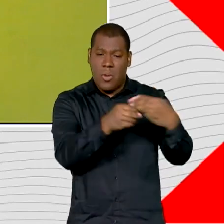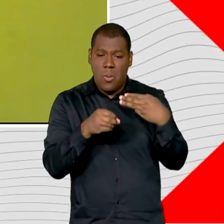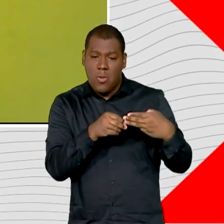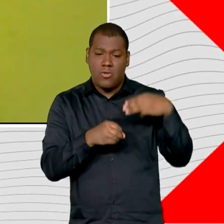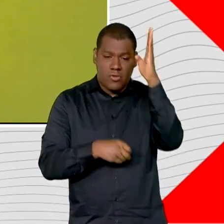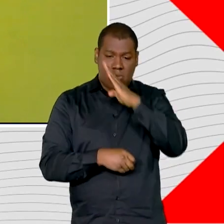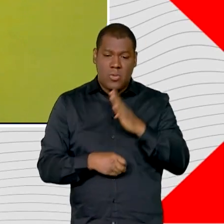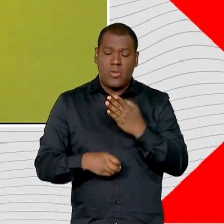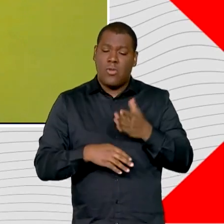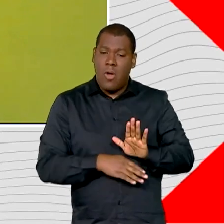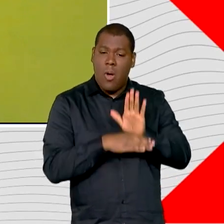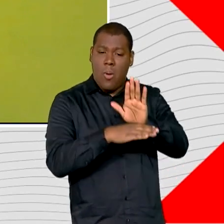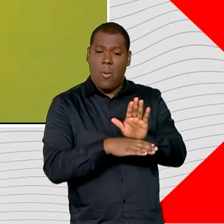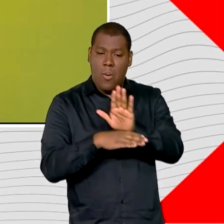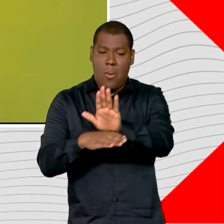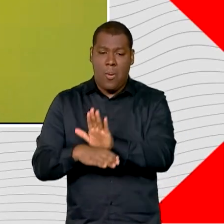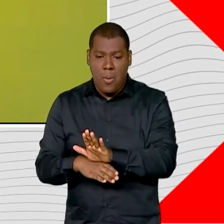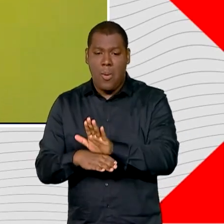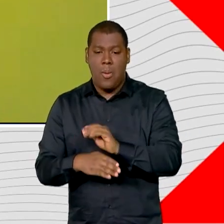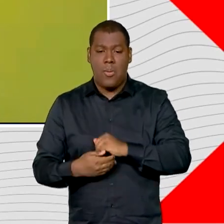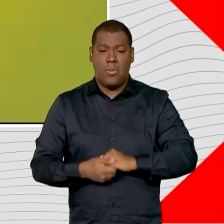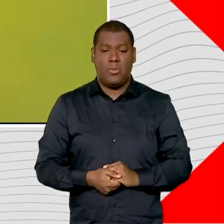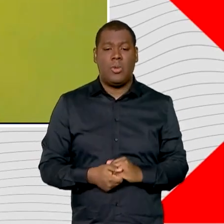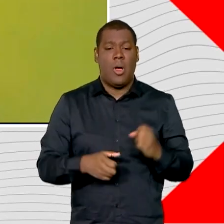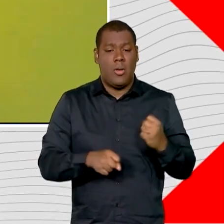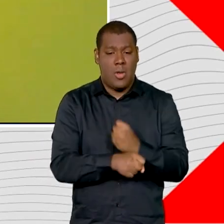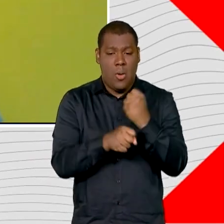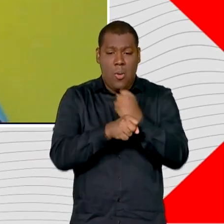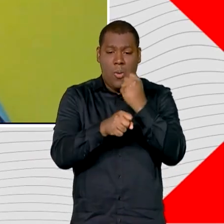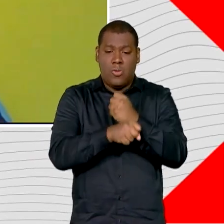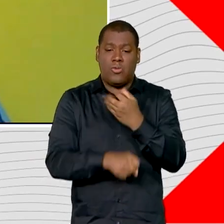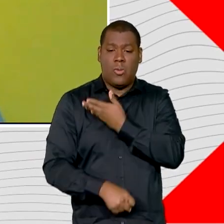ser contemplados, né? Como fazer